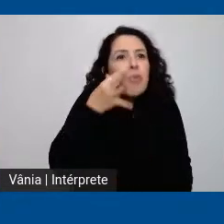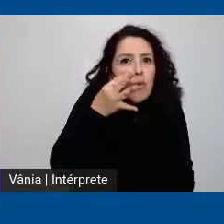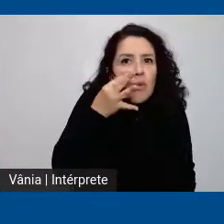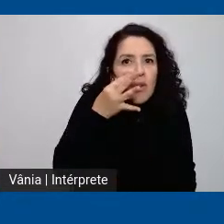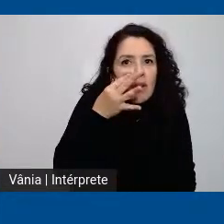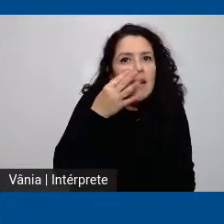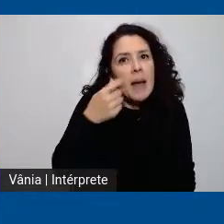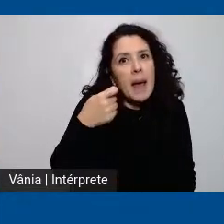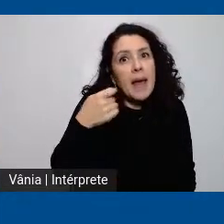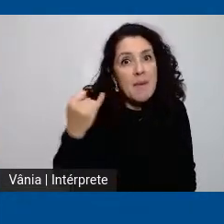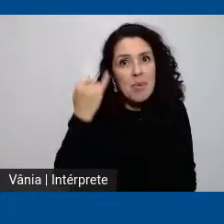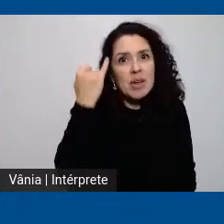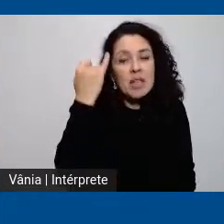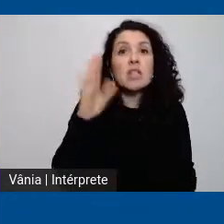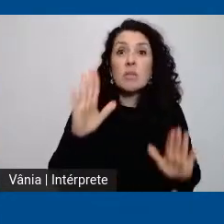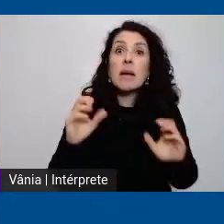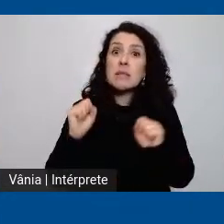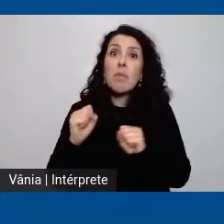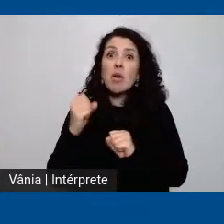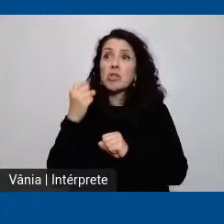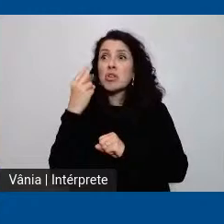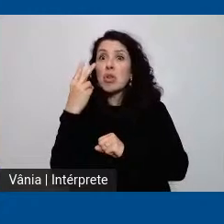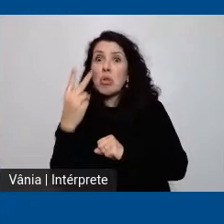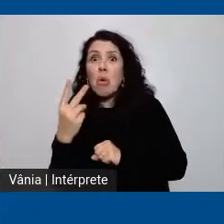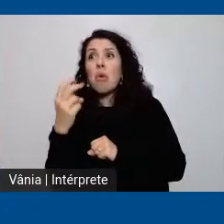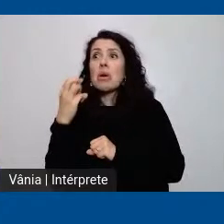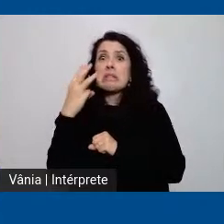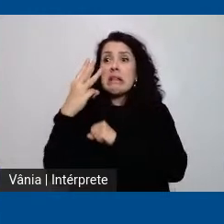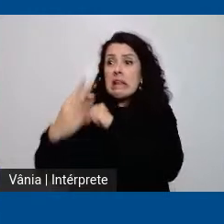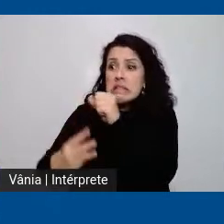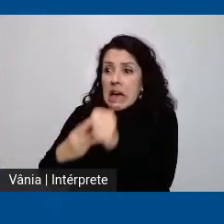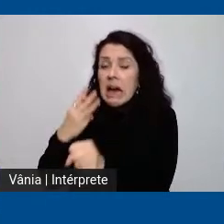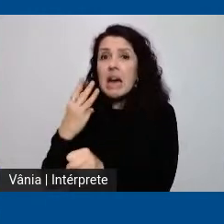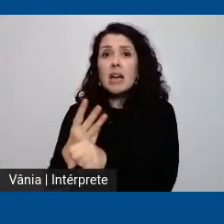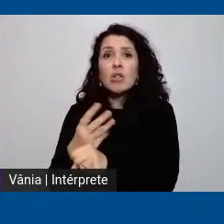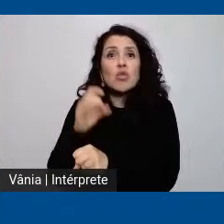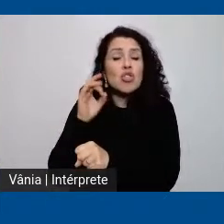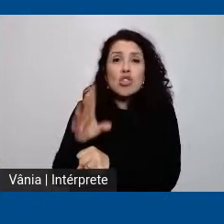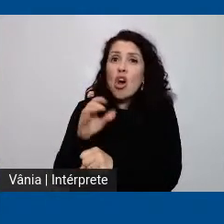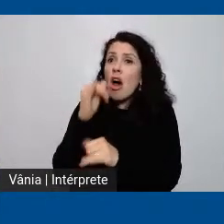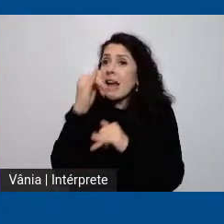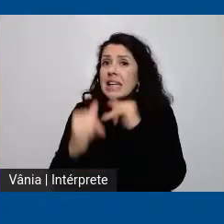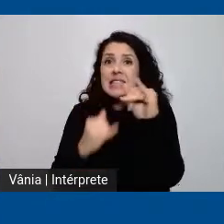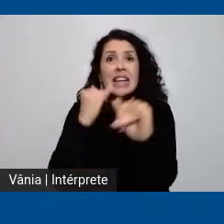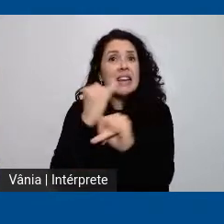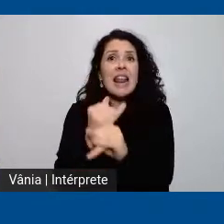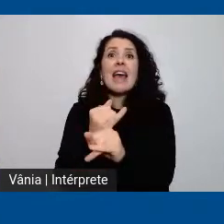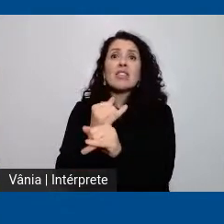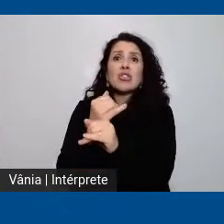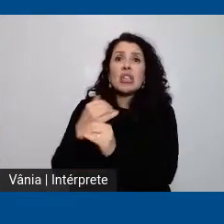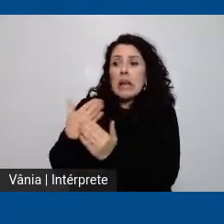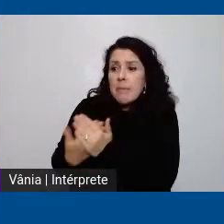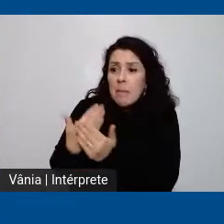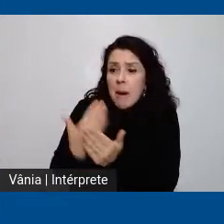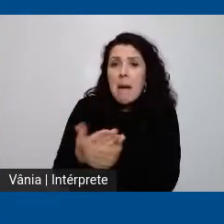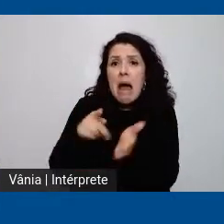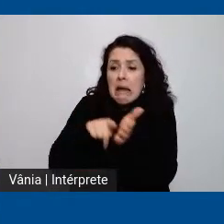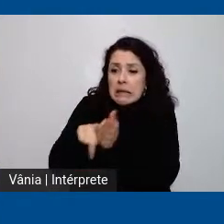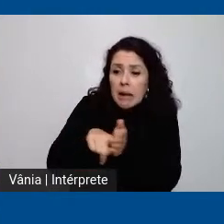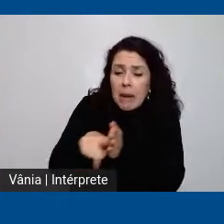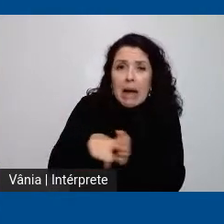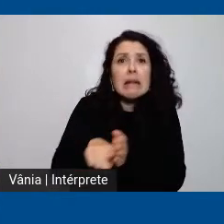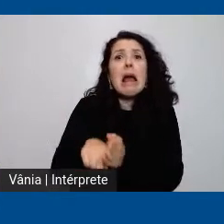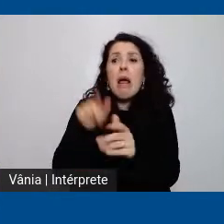pode trabalhar 2, 3 anos pela internet antes de chegar